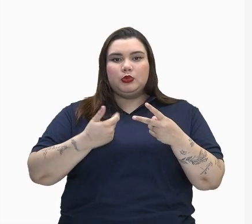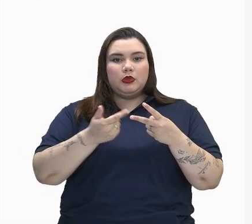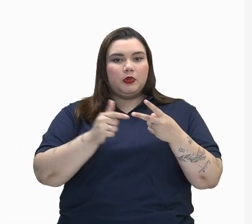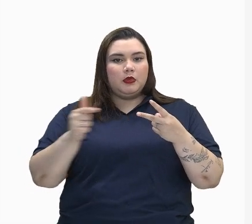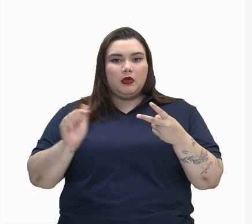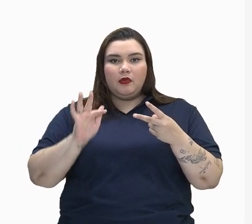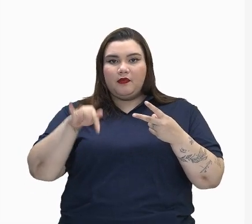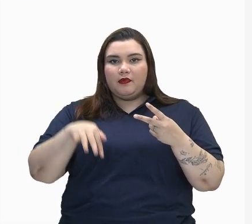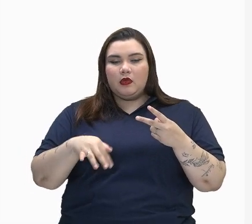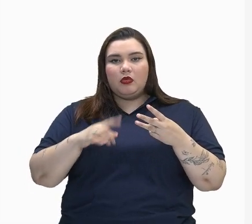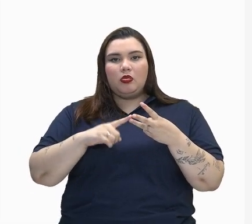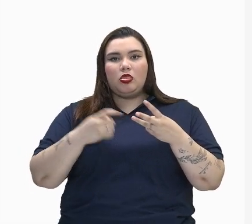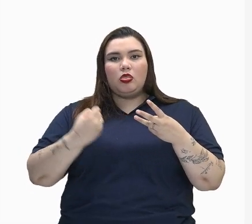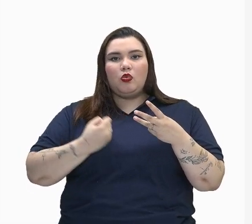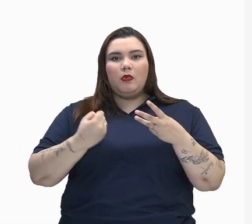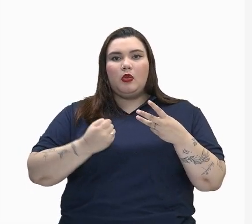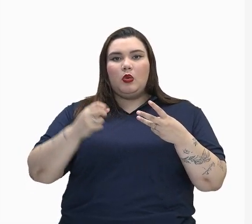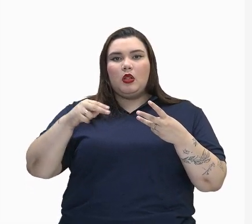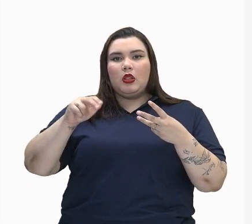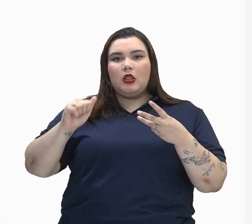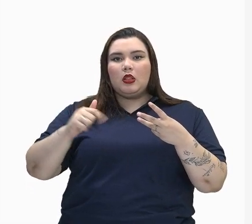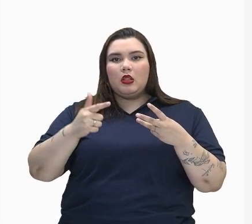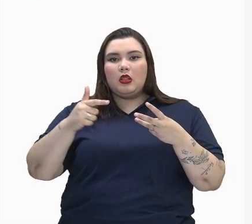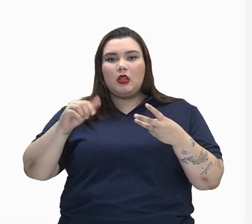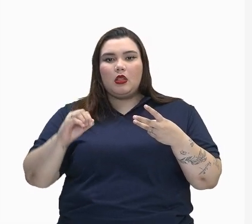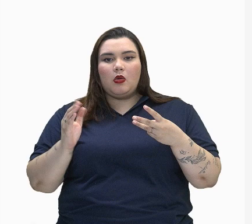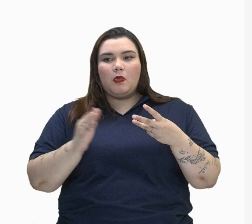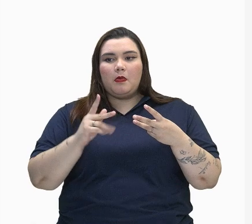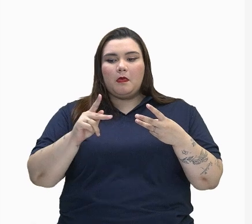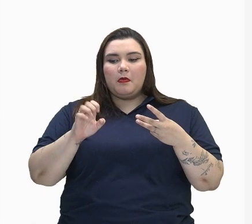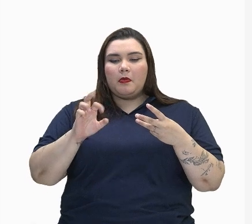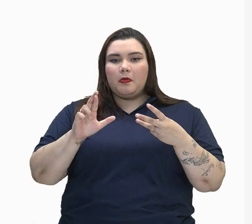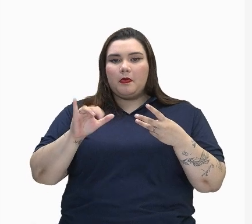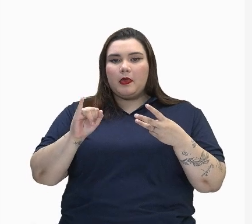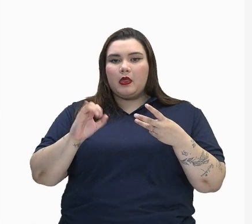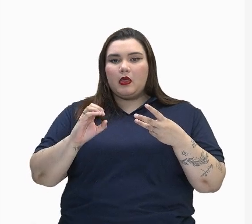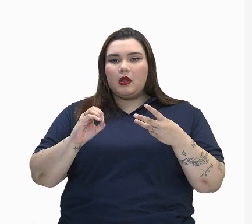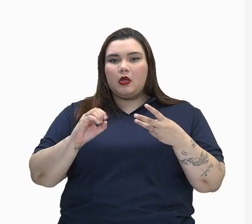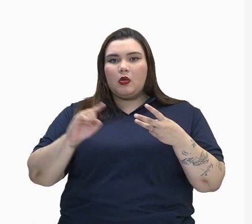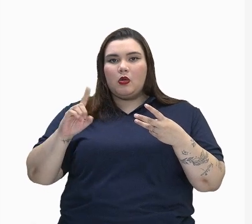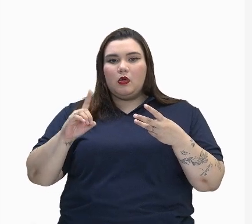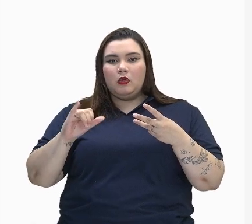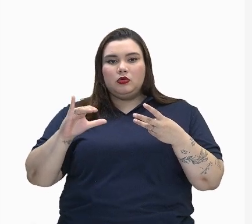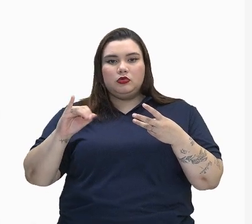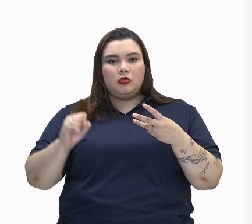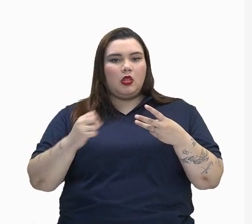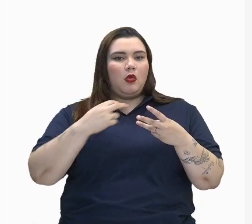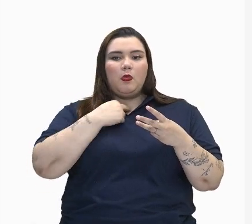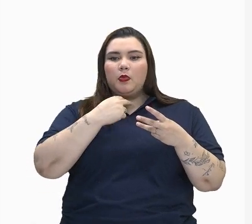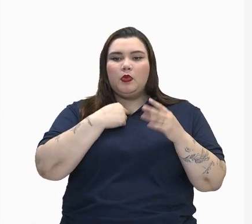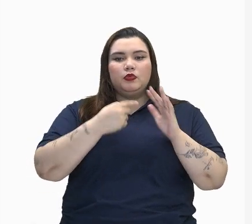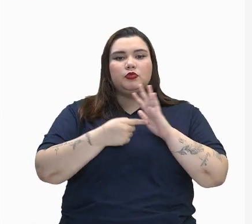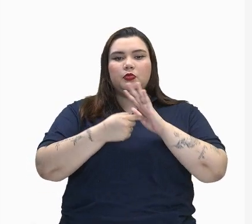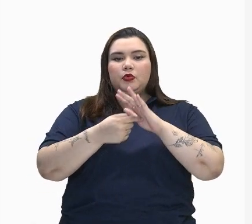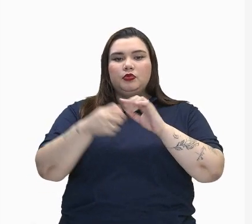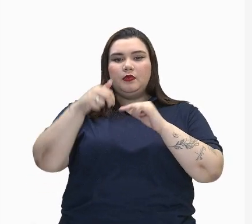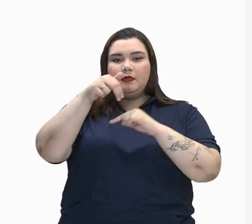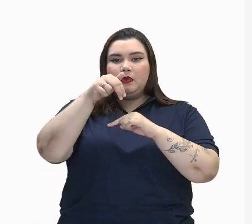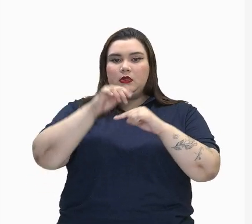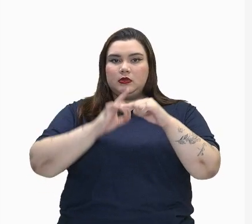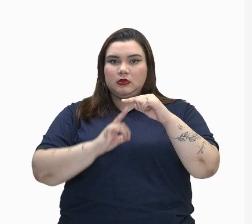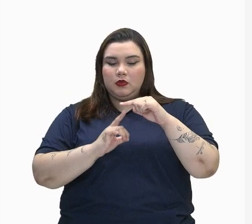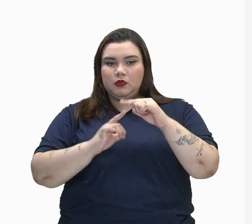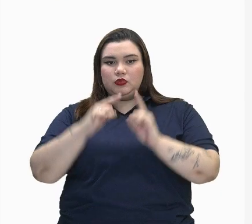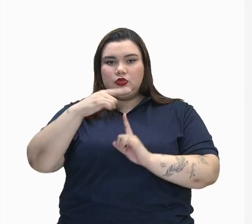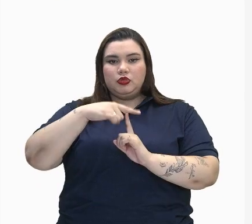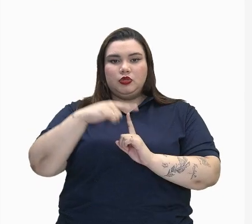não periódicos. E eles não podem ser representados por meio de fração, tá? Por meio de uma divisão entre dois inteiros. Quais